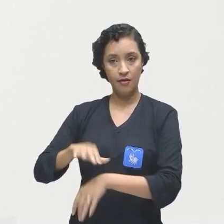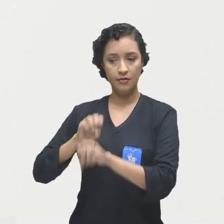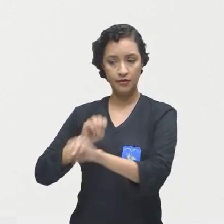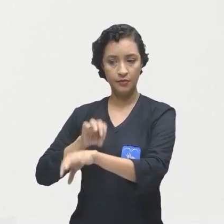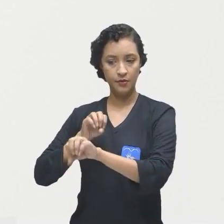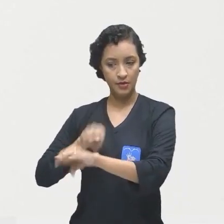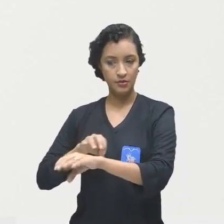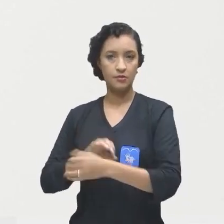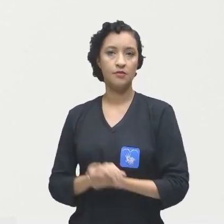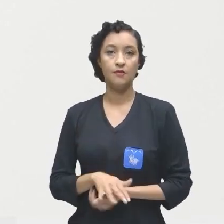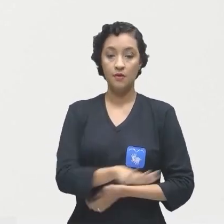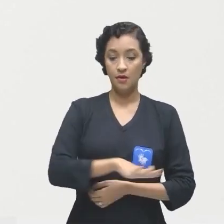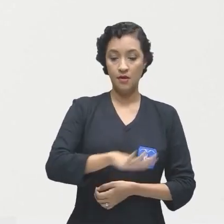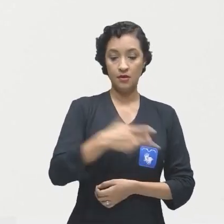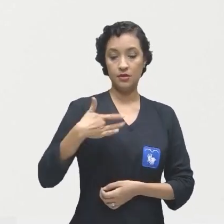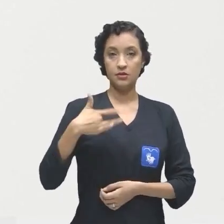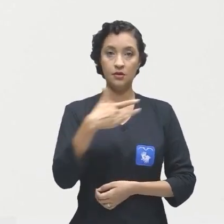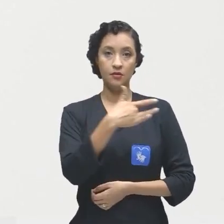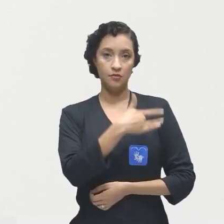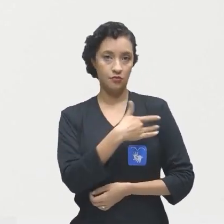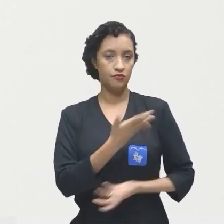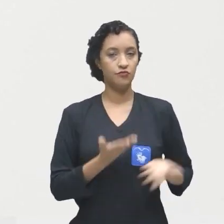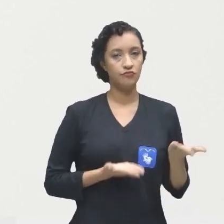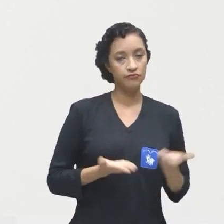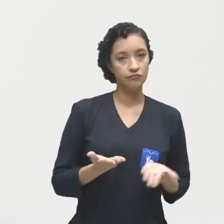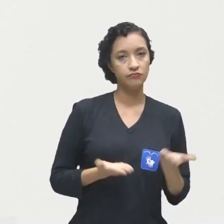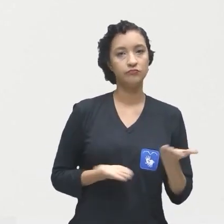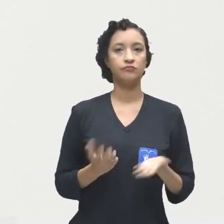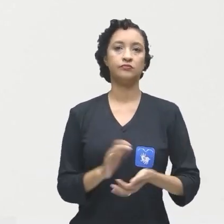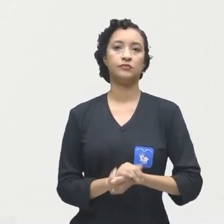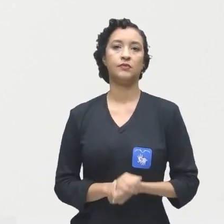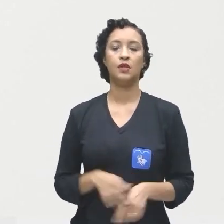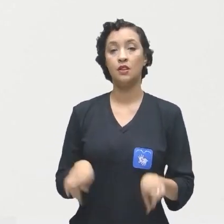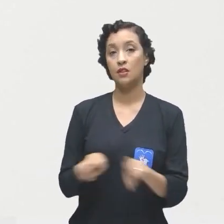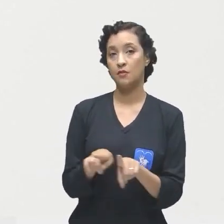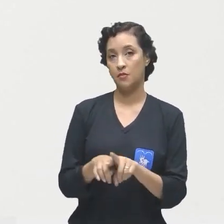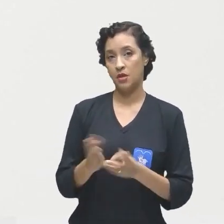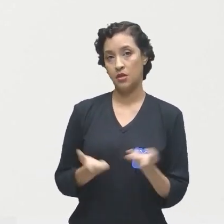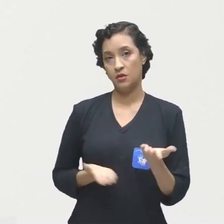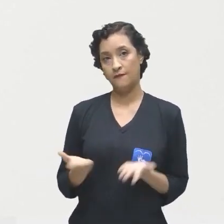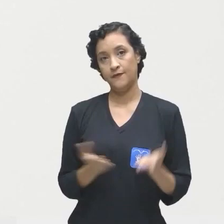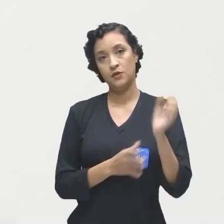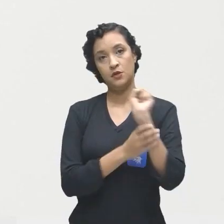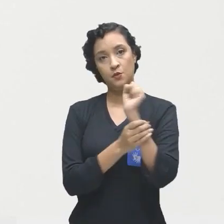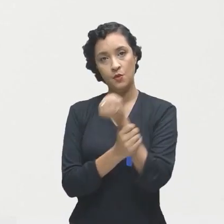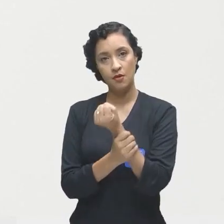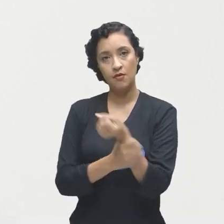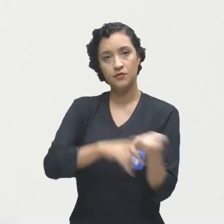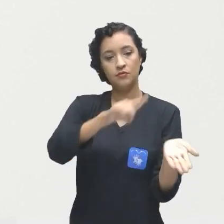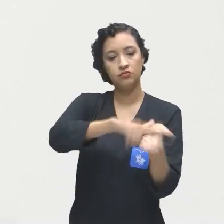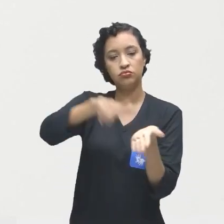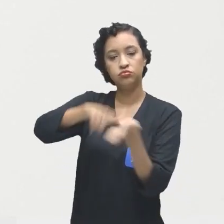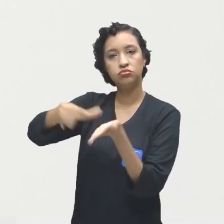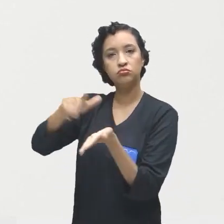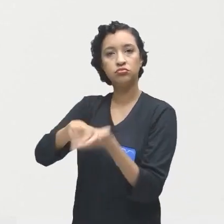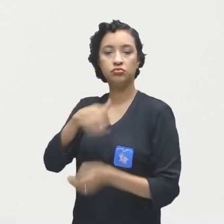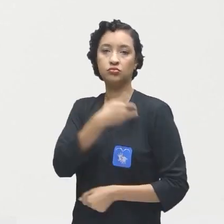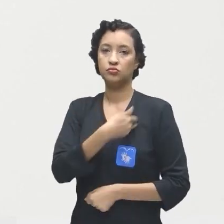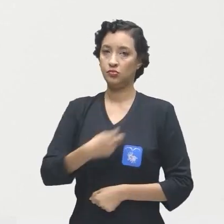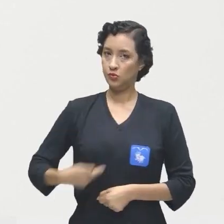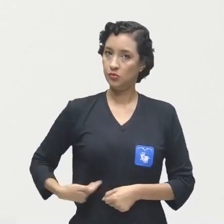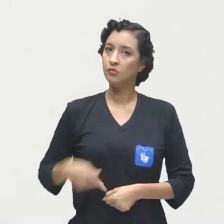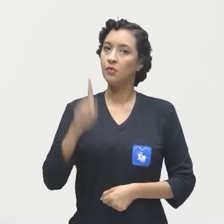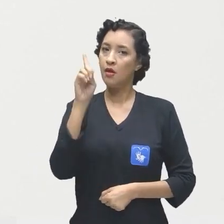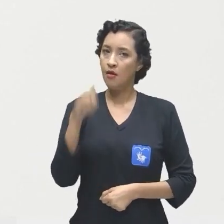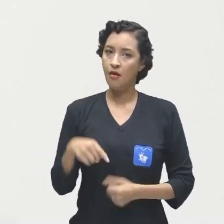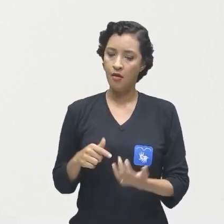de saúde, ok? Serviços de segurança, de limpeza pública, tudo isso são serviços. E